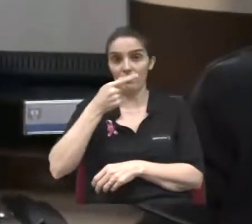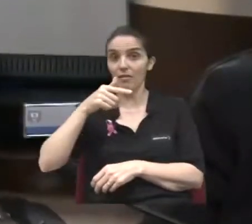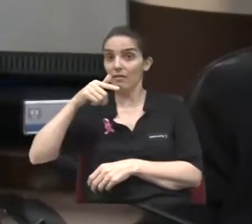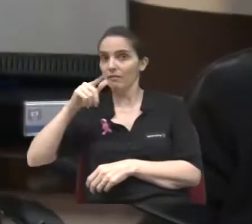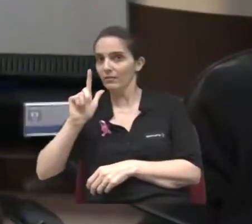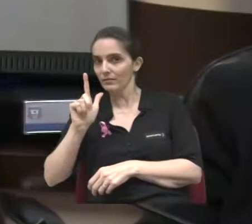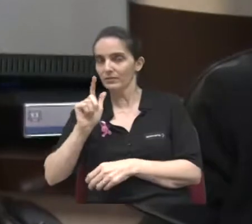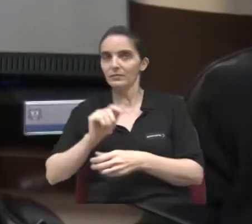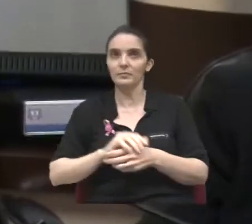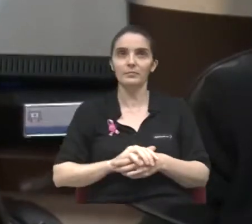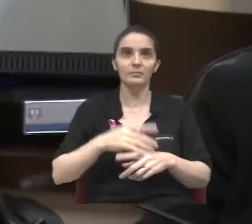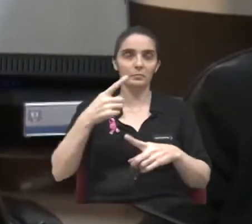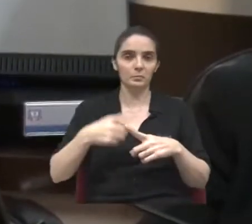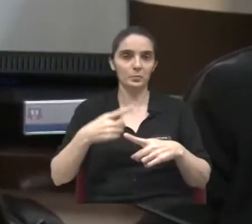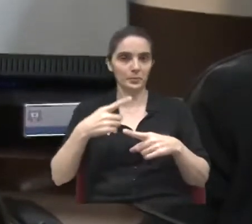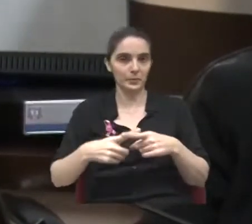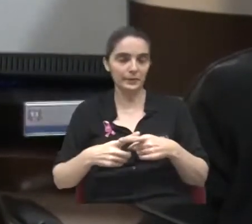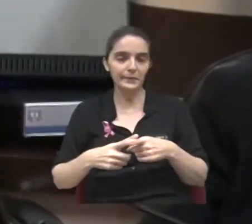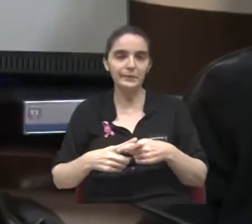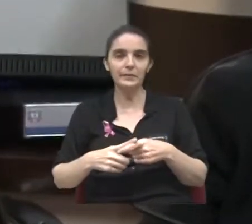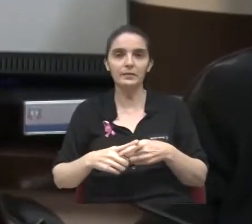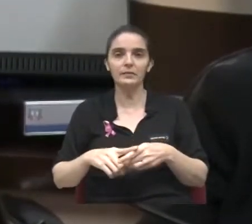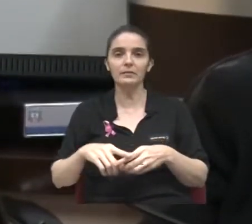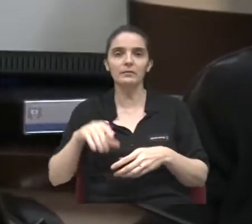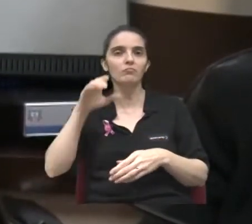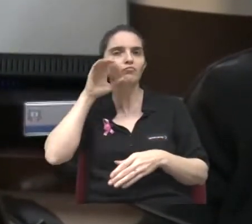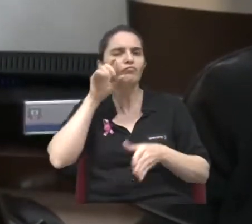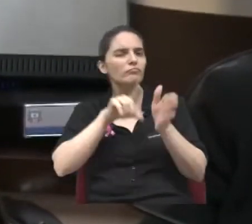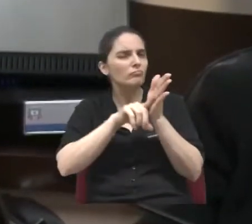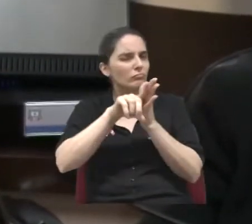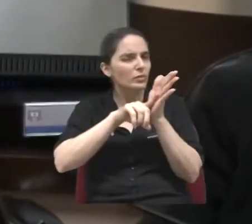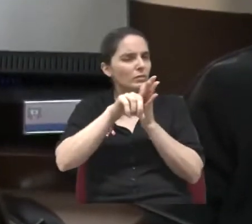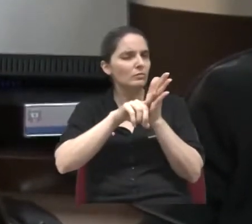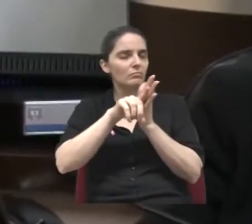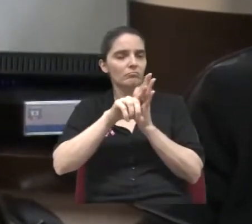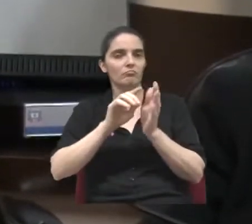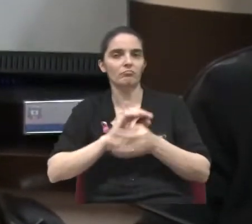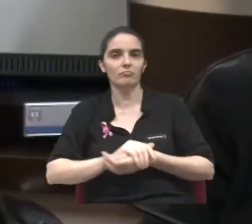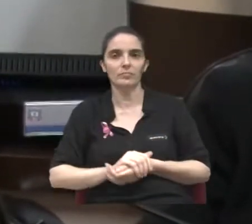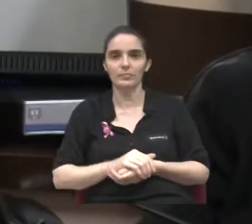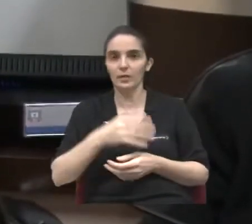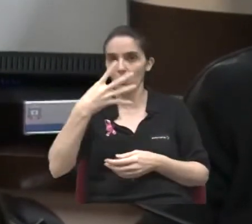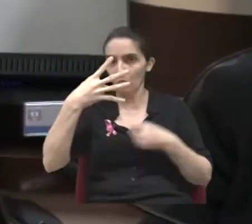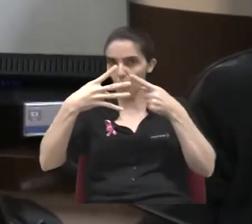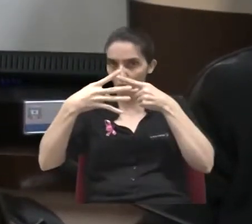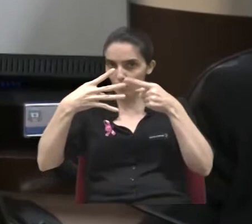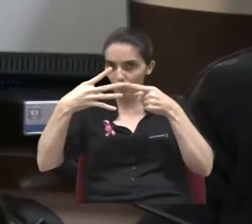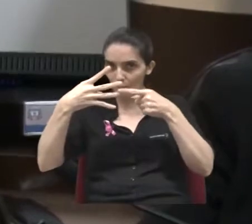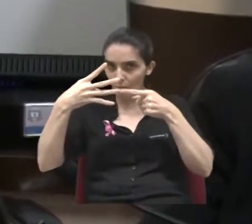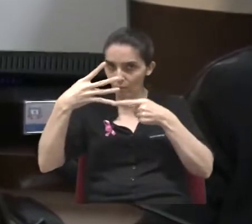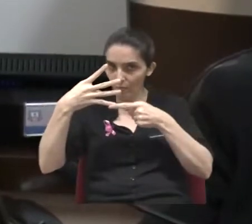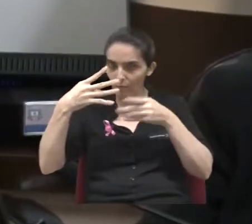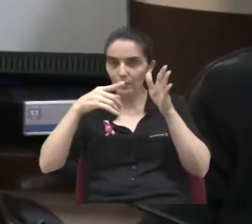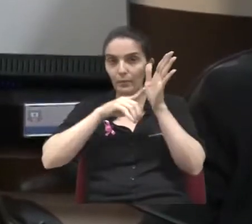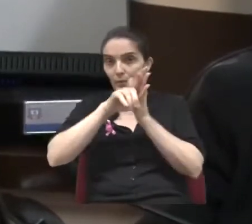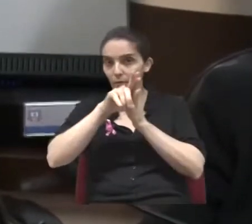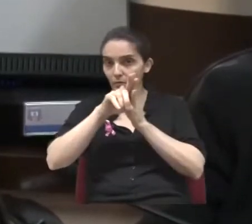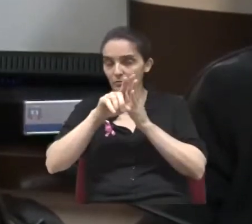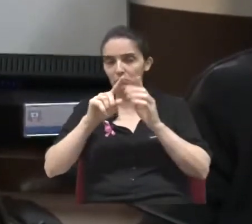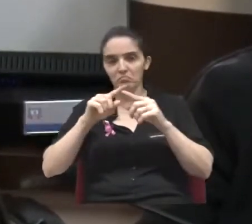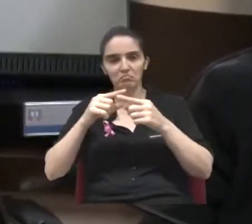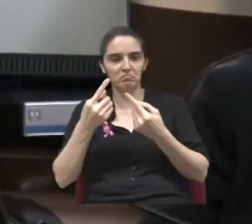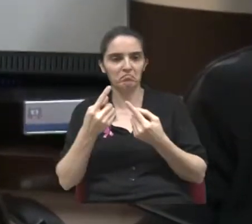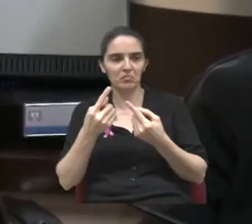apesar dos questionamentos meus, não, dos questionamentos, são quatro perguntas que eu faço nesse requerimento, não tem muito a ver, tem a ver sim